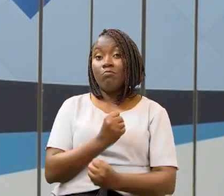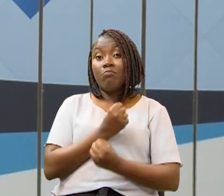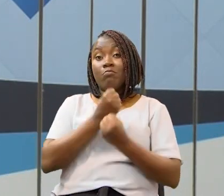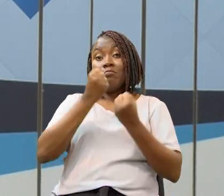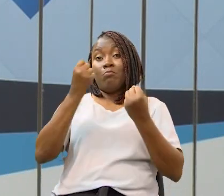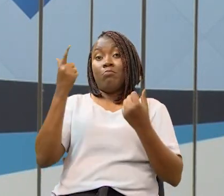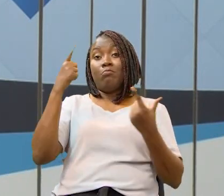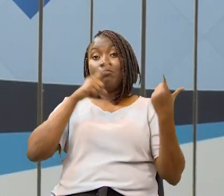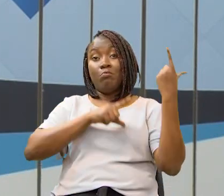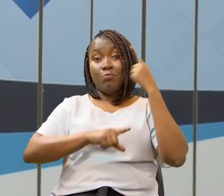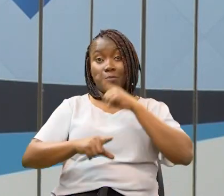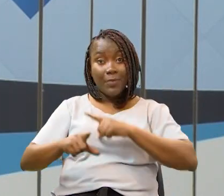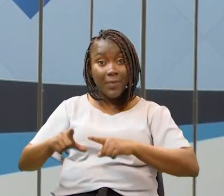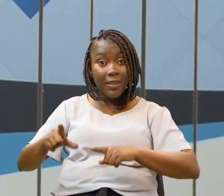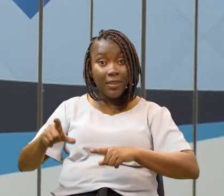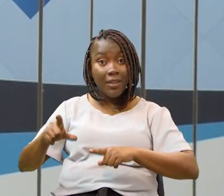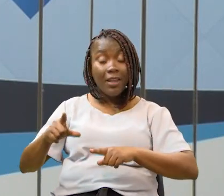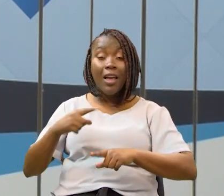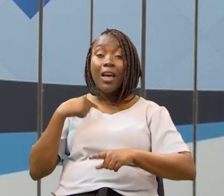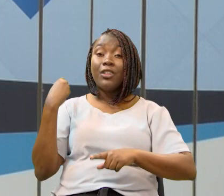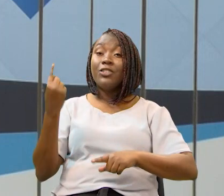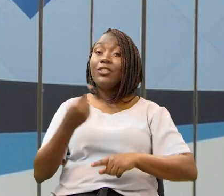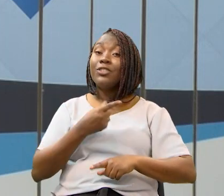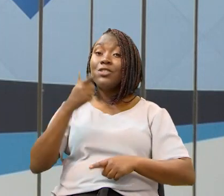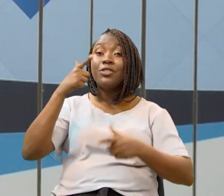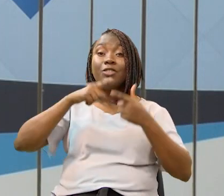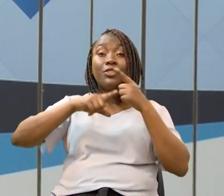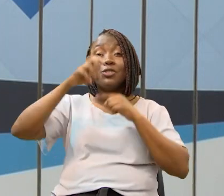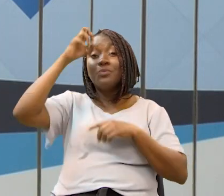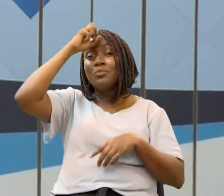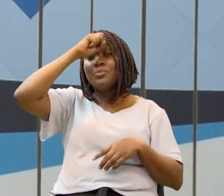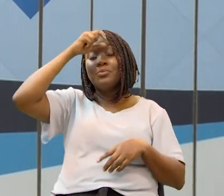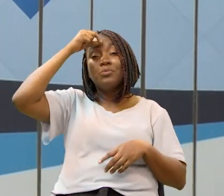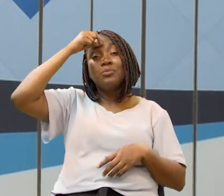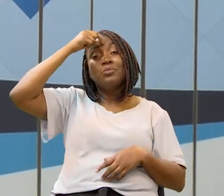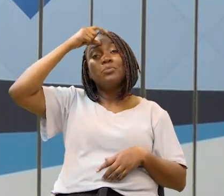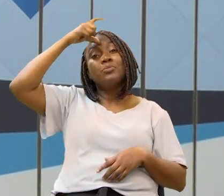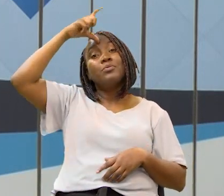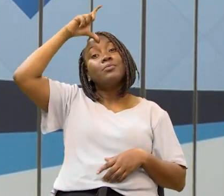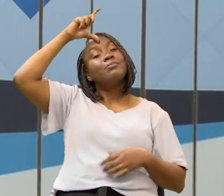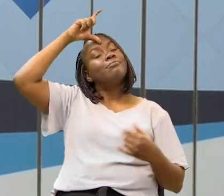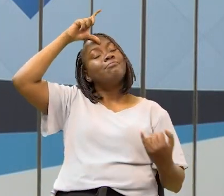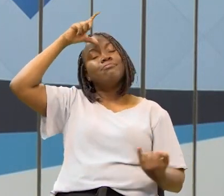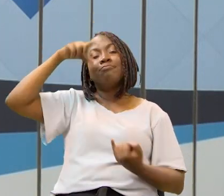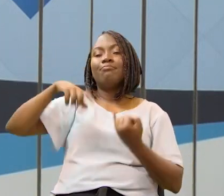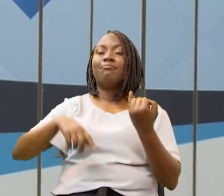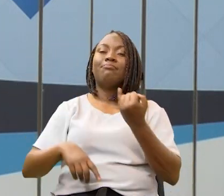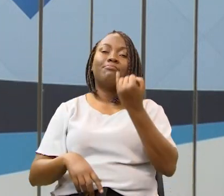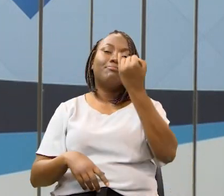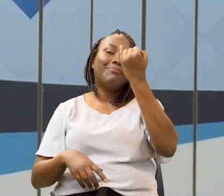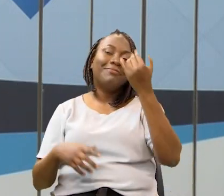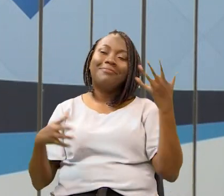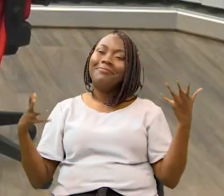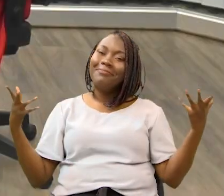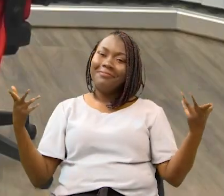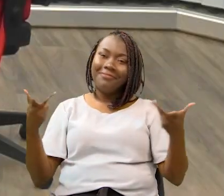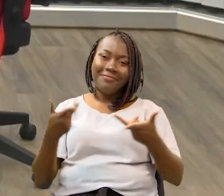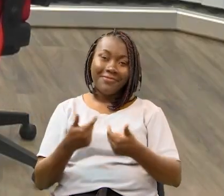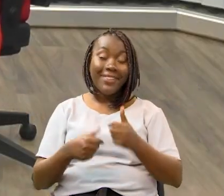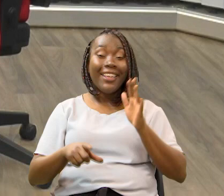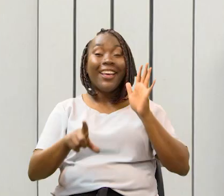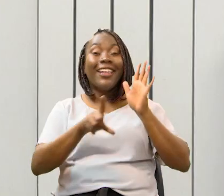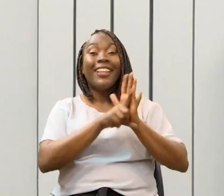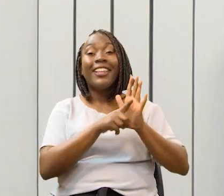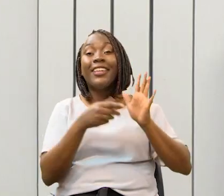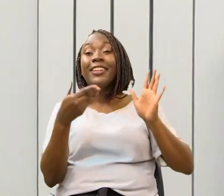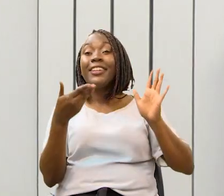se empodera, né? A gente adquire conhecimento, então tudo isso é muito importante. Maravilha,